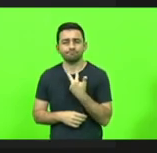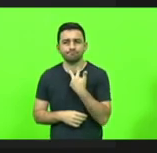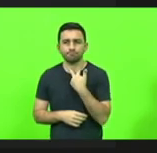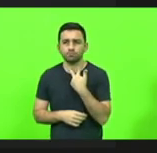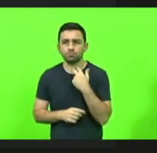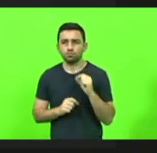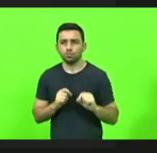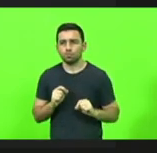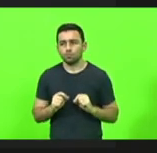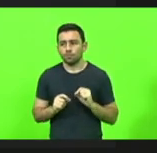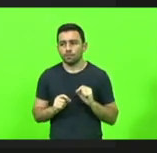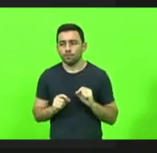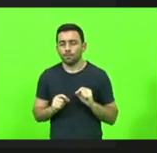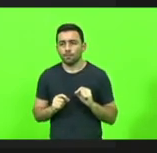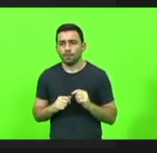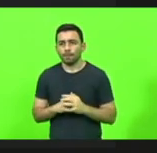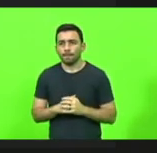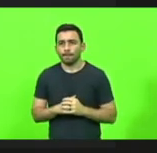nos